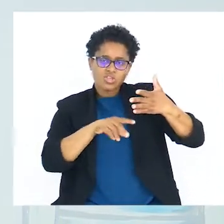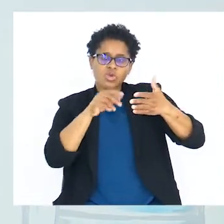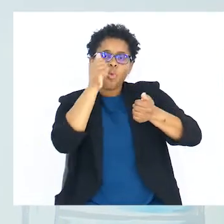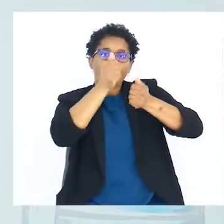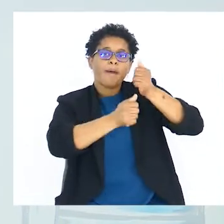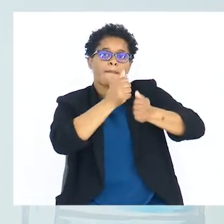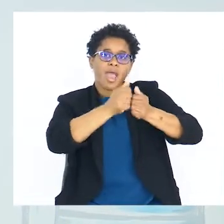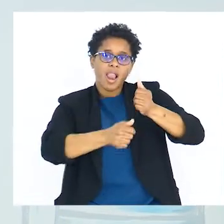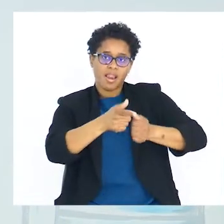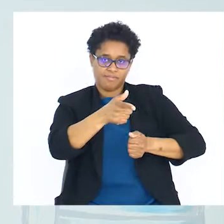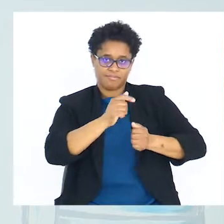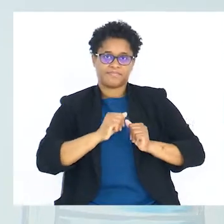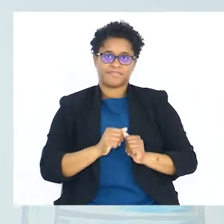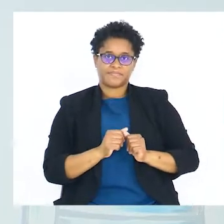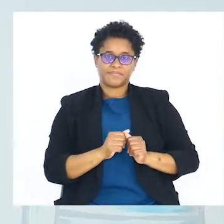no papel,